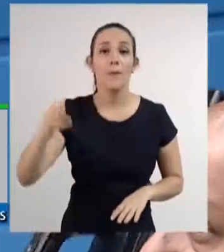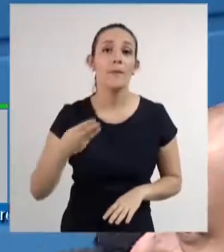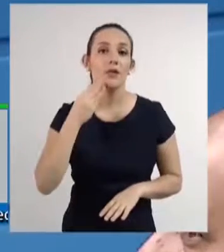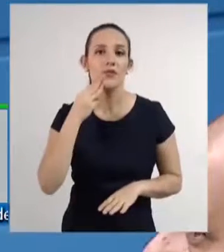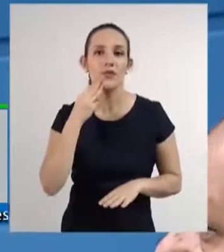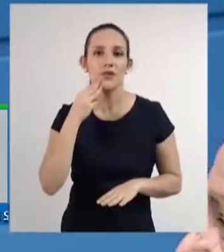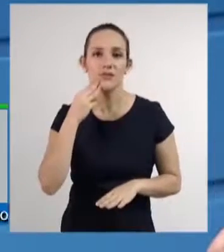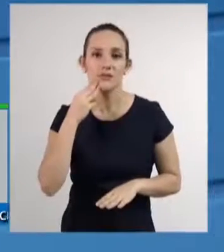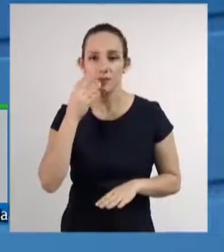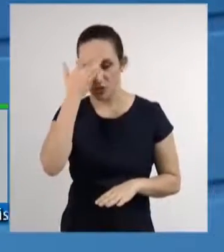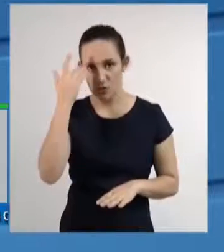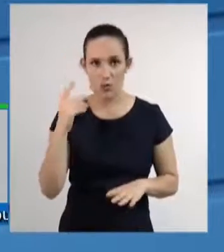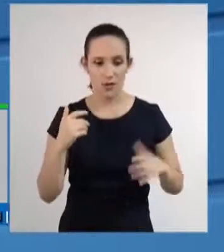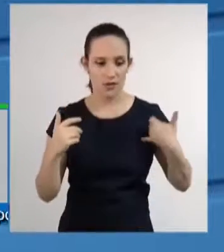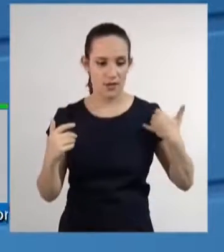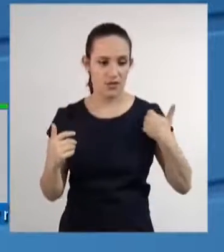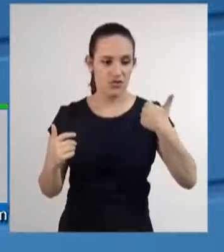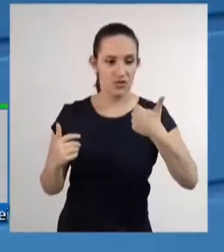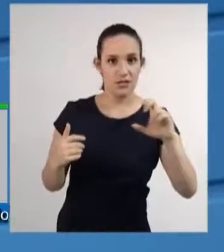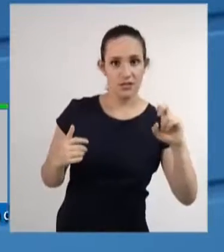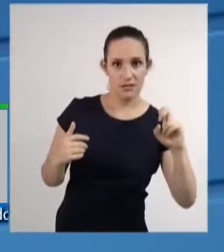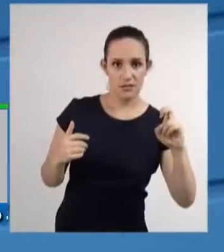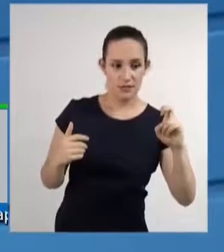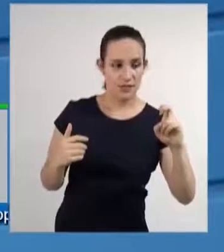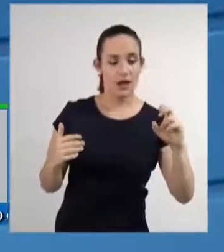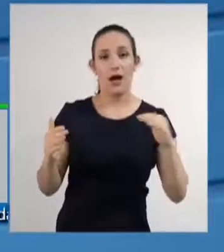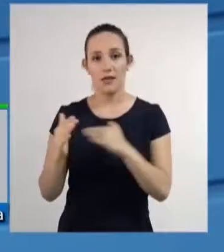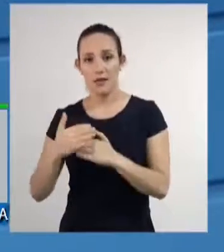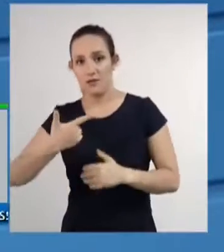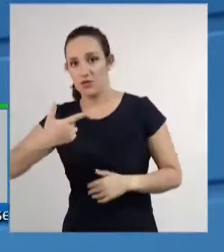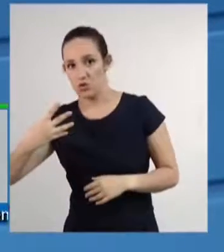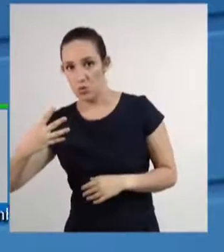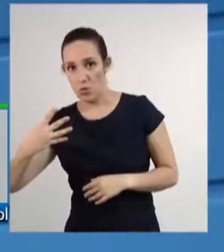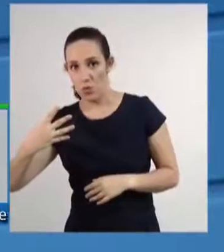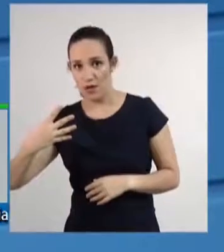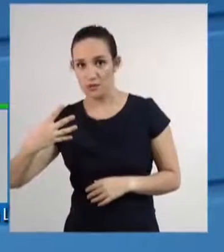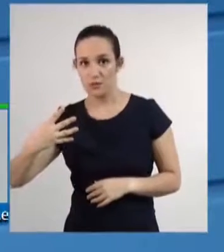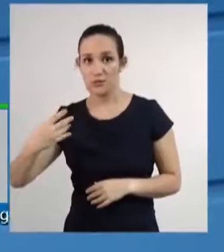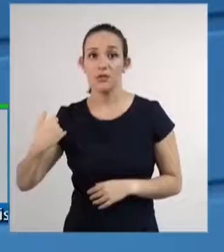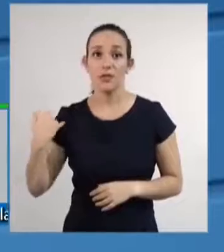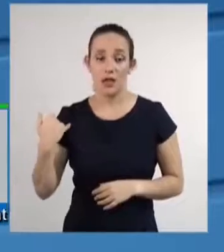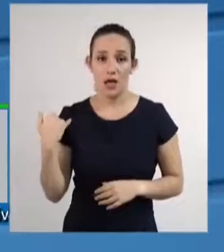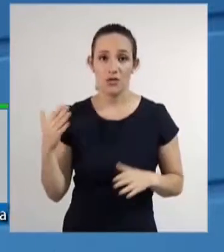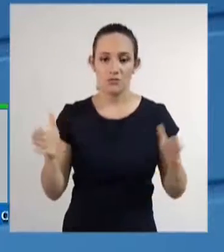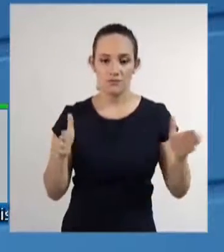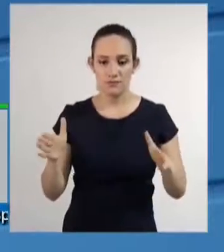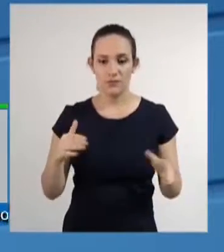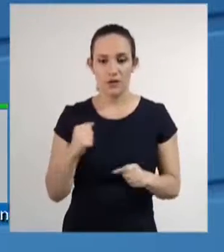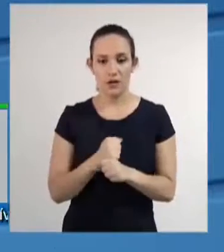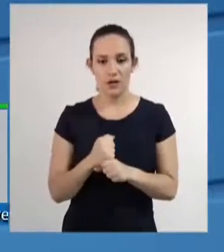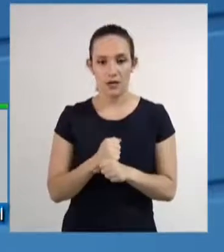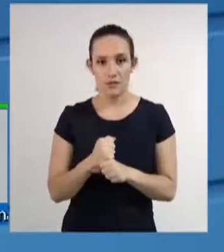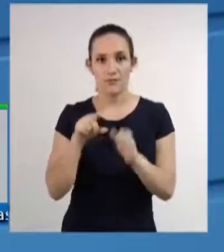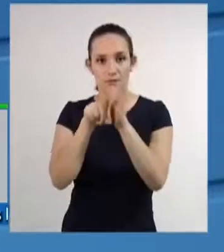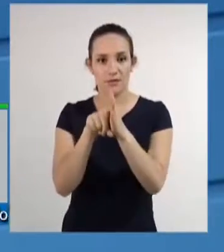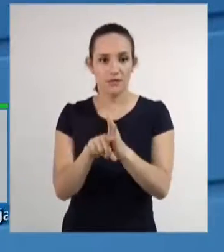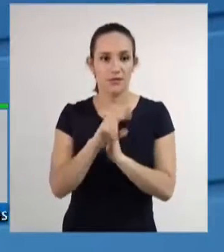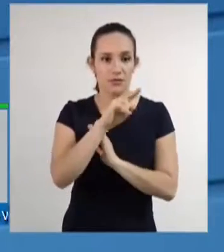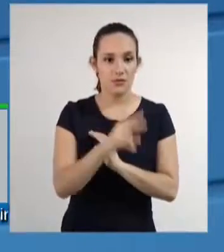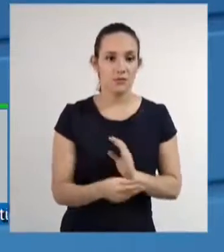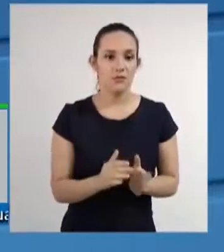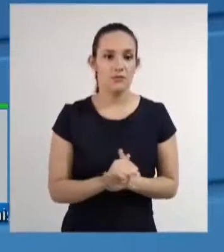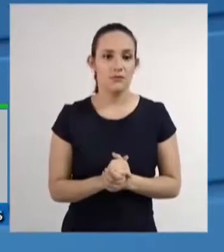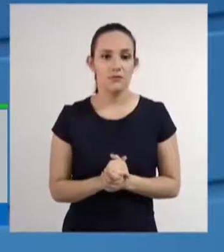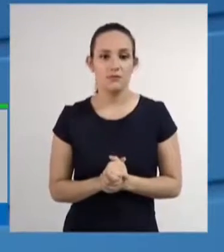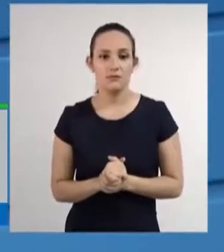entre 15 a 24 anos no Brasil, segundo o censo de 2000, do IBGE. Já começa pelos